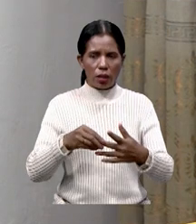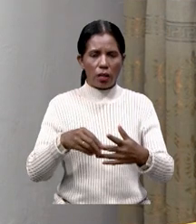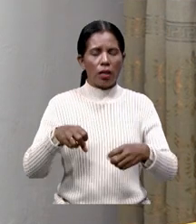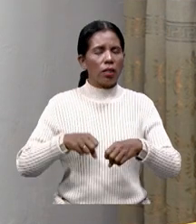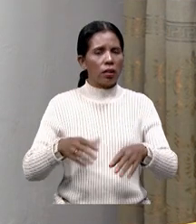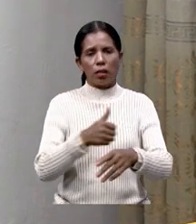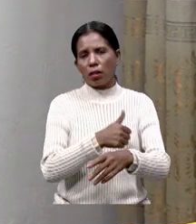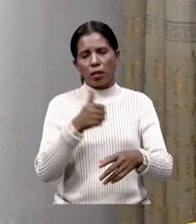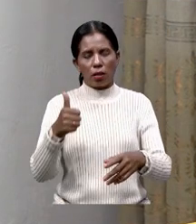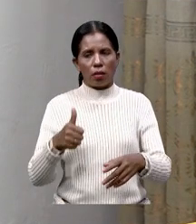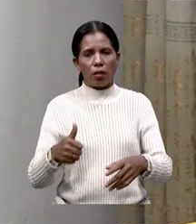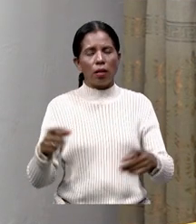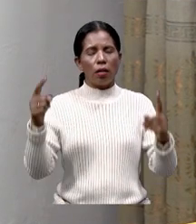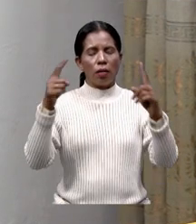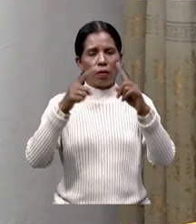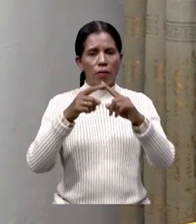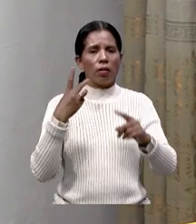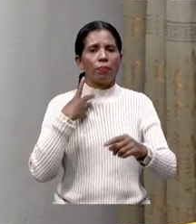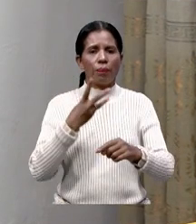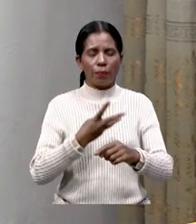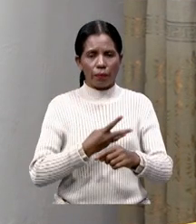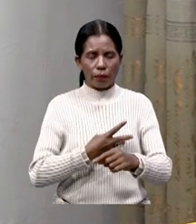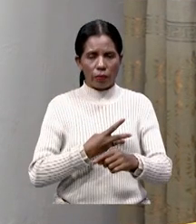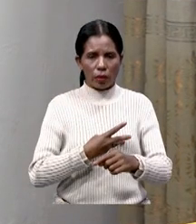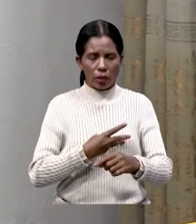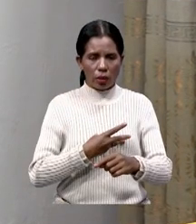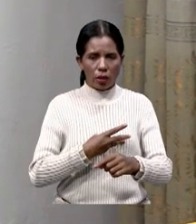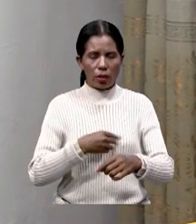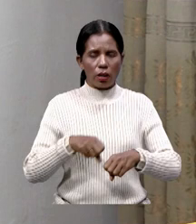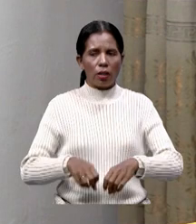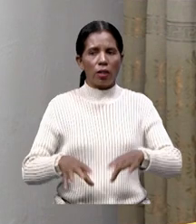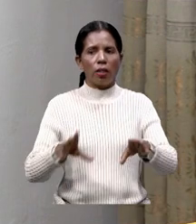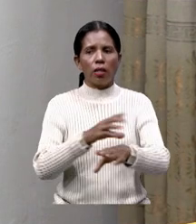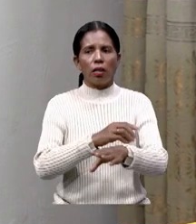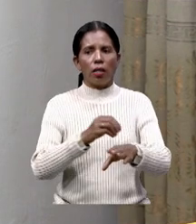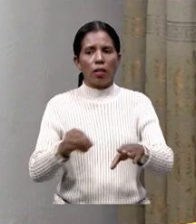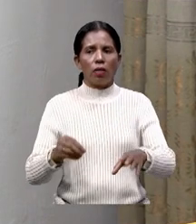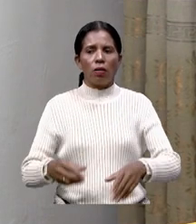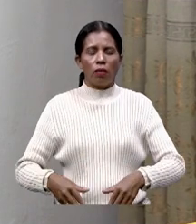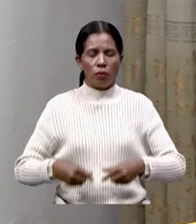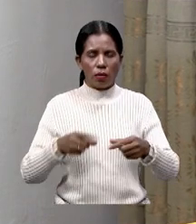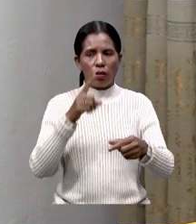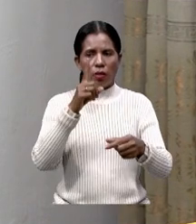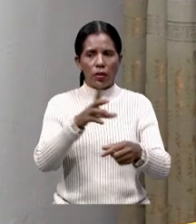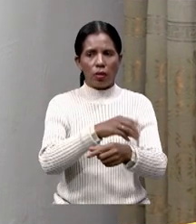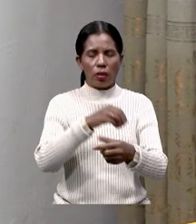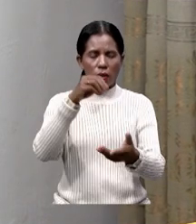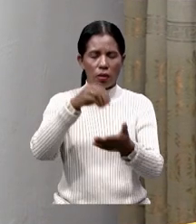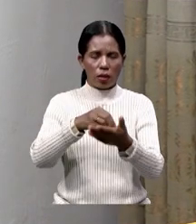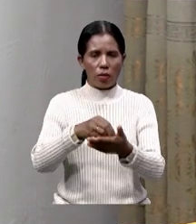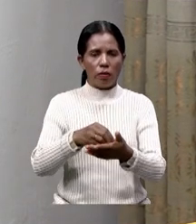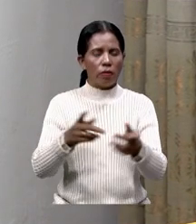selta bai ha itenia rai ne nia directamente fo ida crea paisazing ne